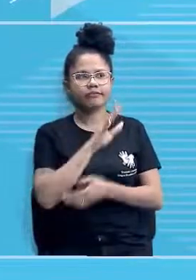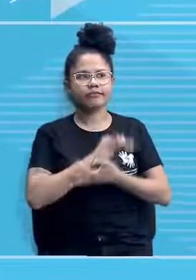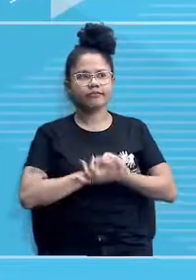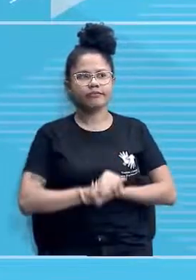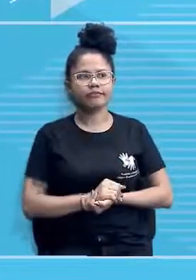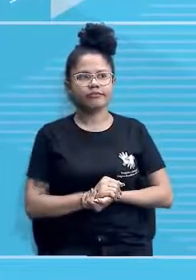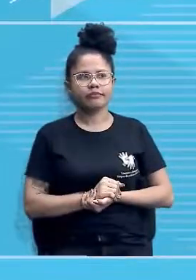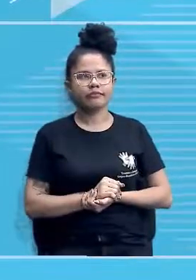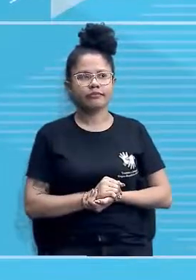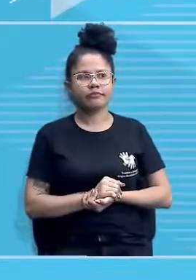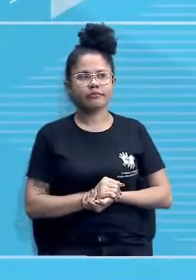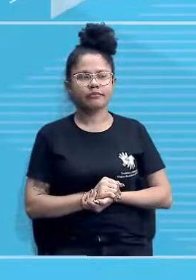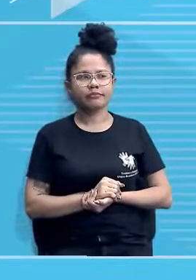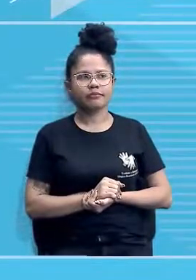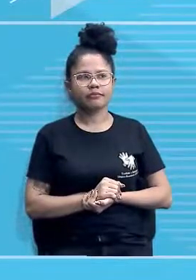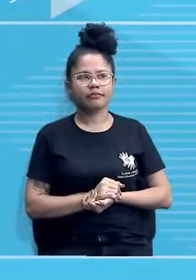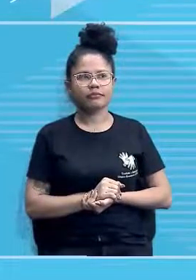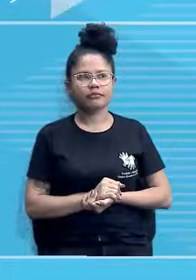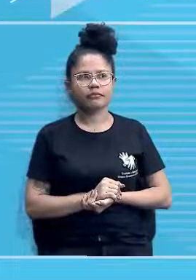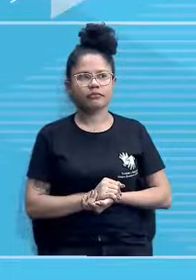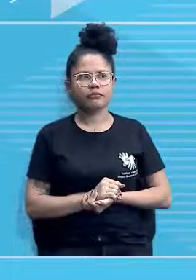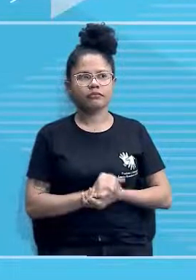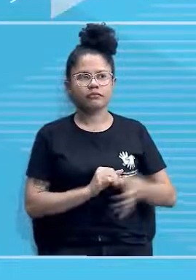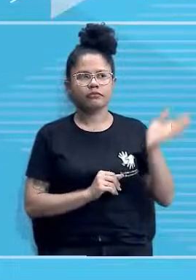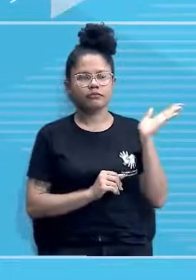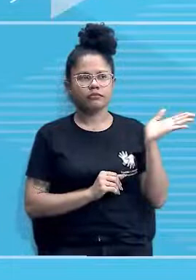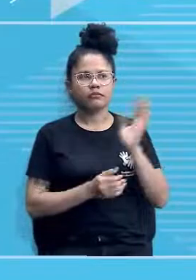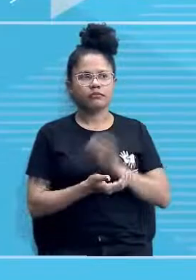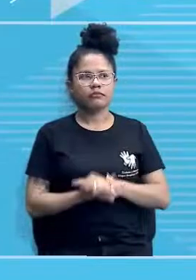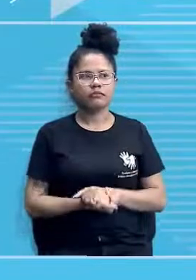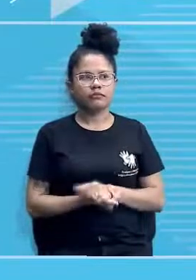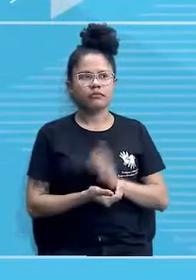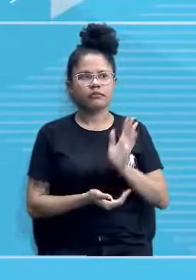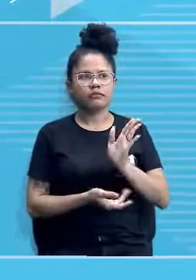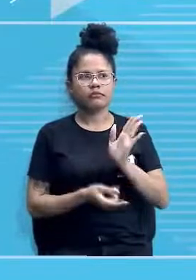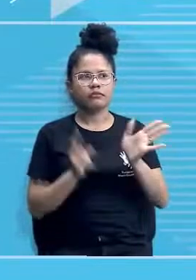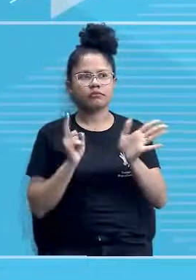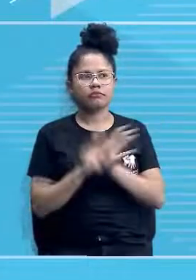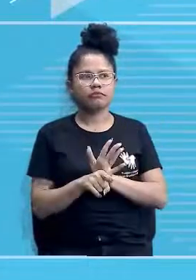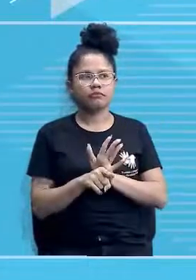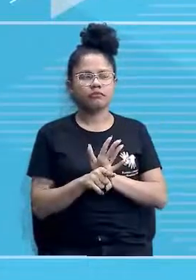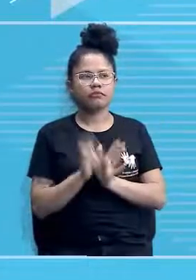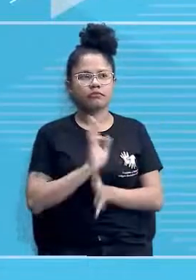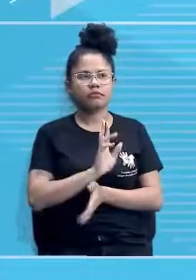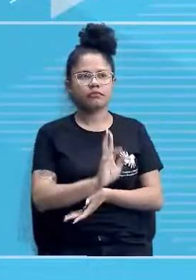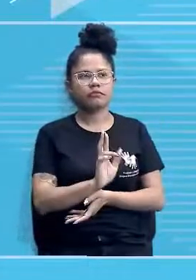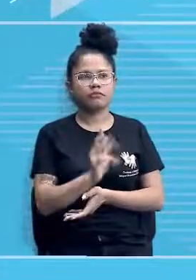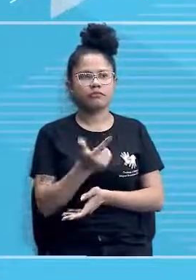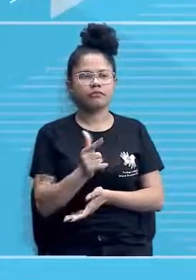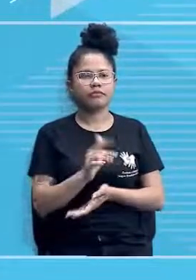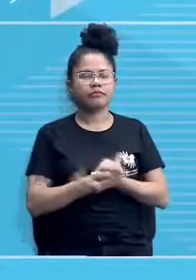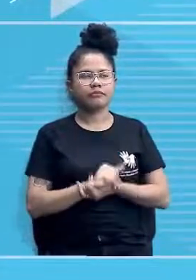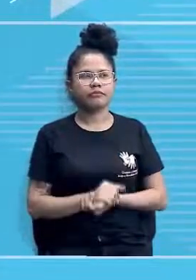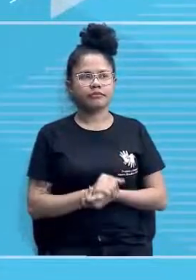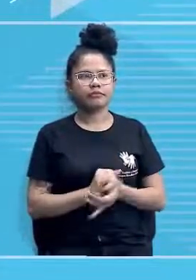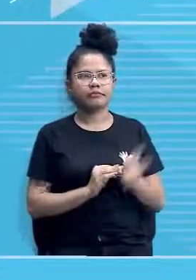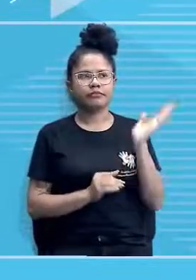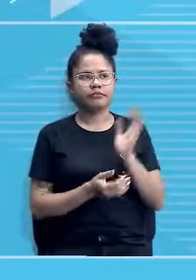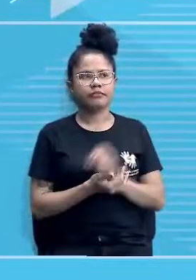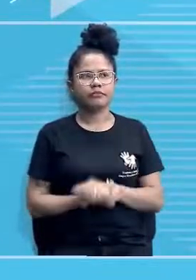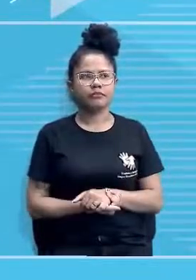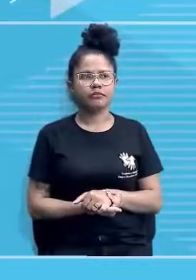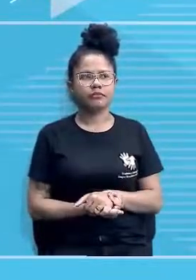Opa aqui ficou a pergunta aqui mas a resposta do outro lado vamos lá então uma